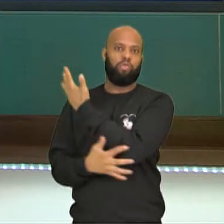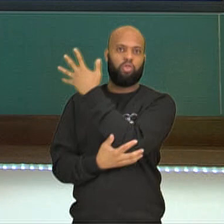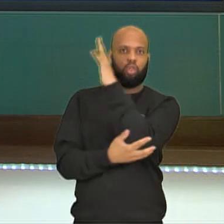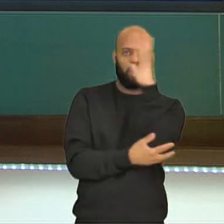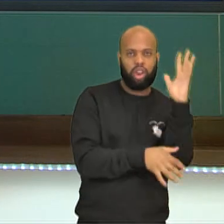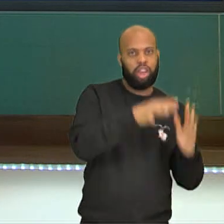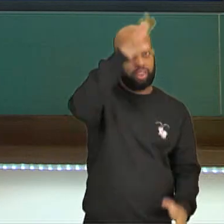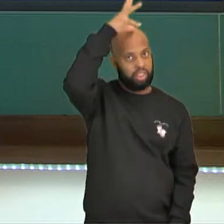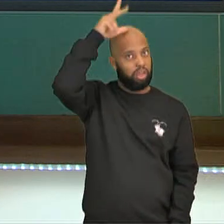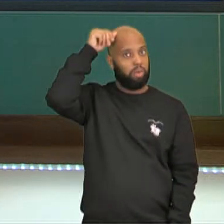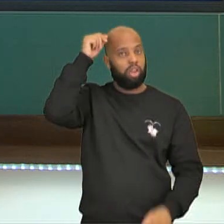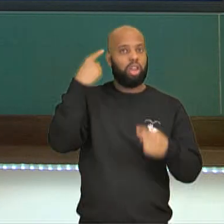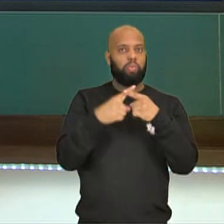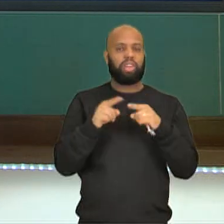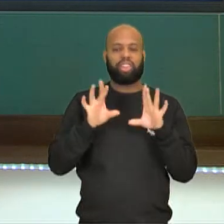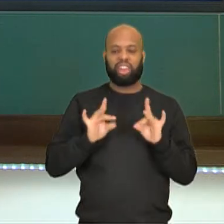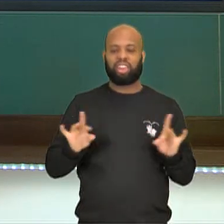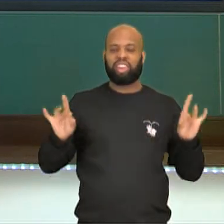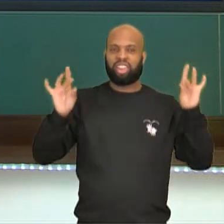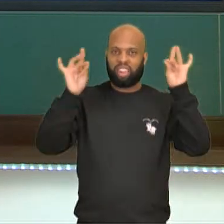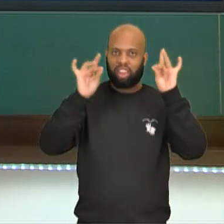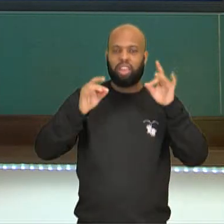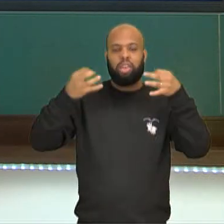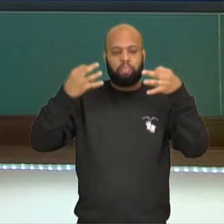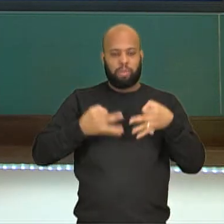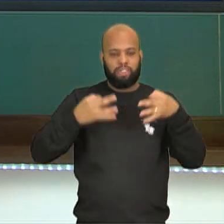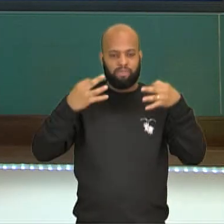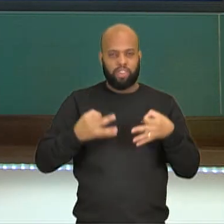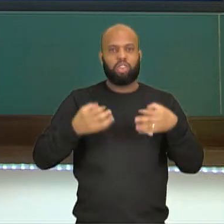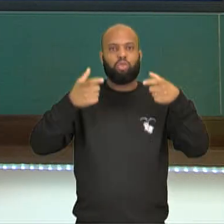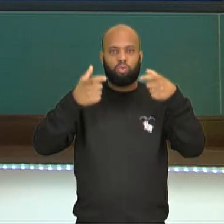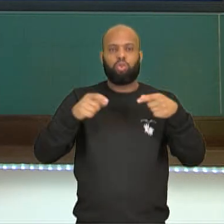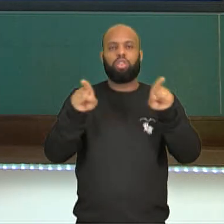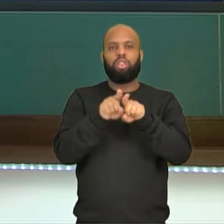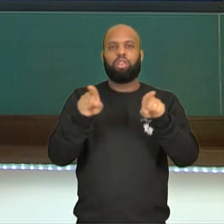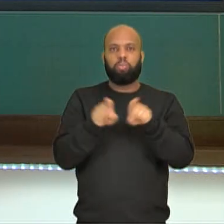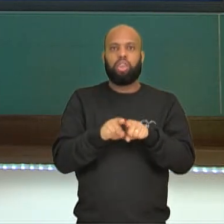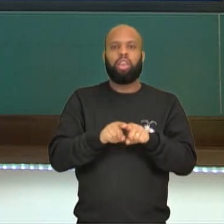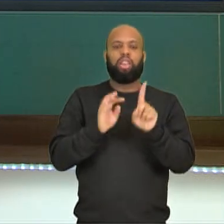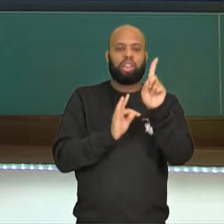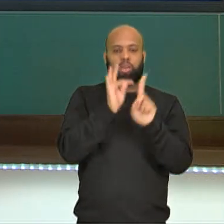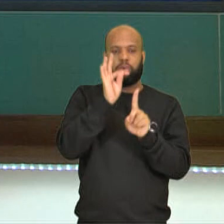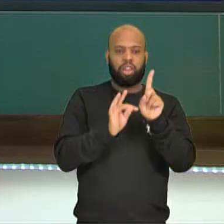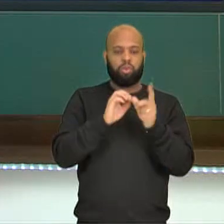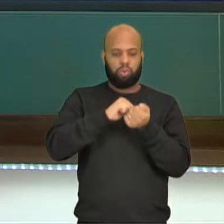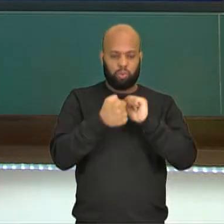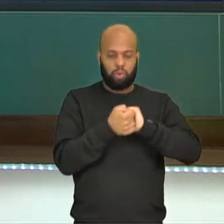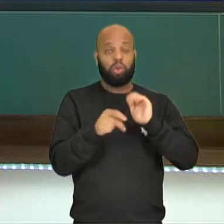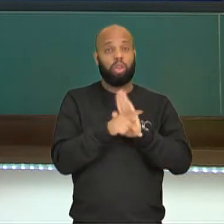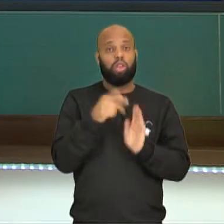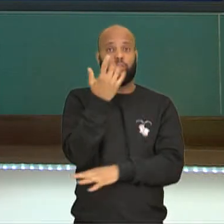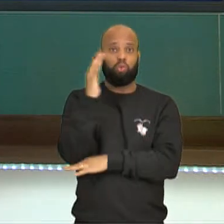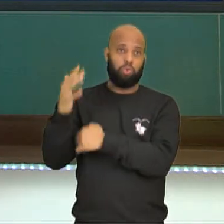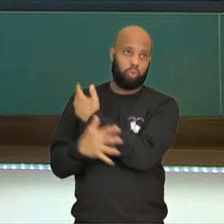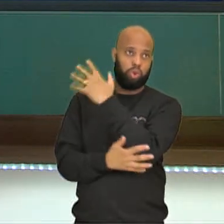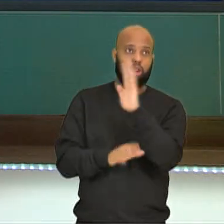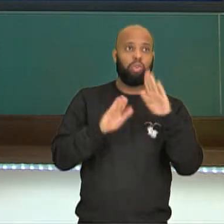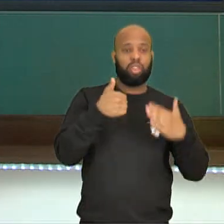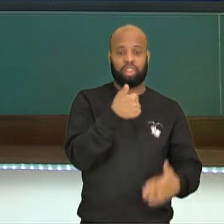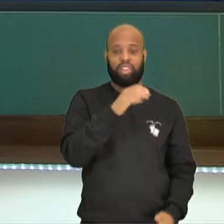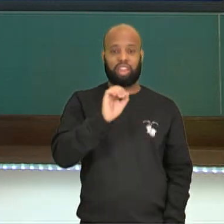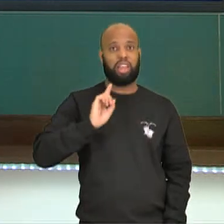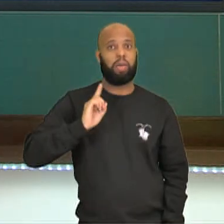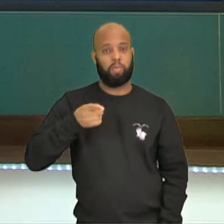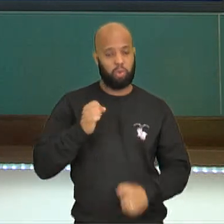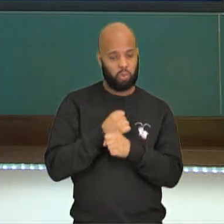e a umidade da região, perfeito clima e localidade, transformou-se em floresta amazônica. 10.000 anos, então, a floresta amazônica tem.